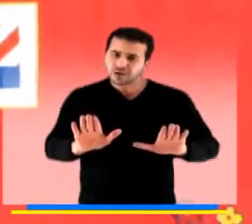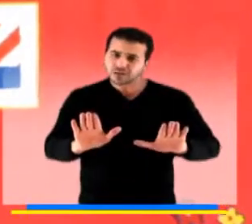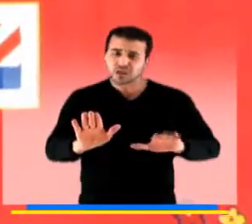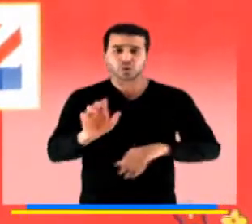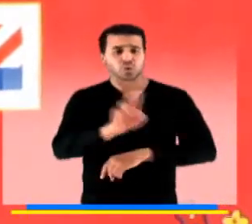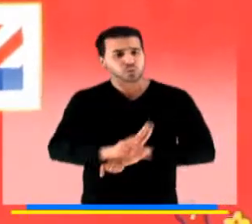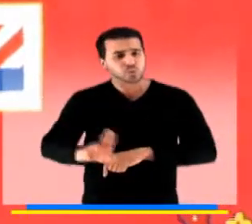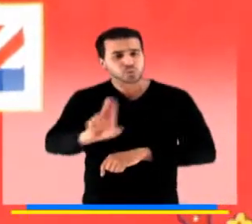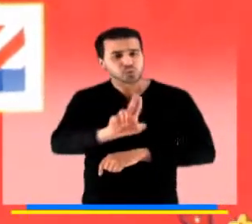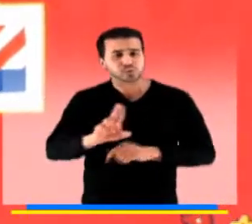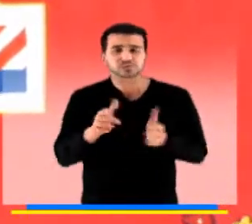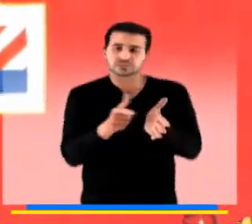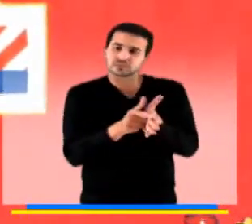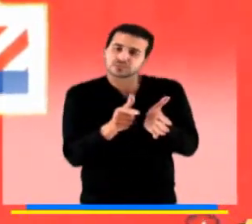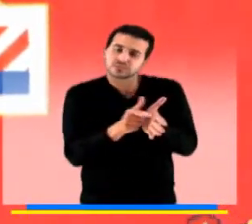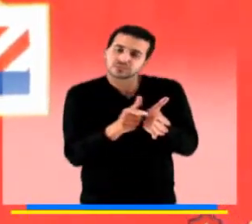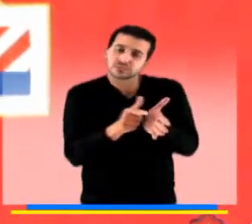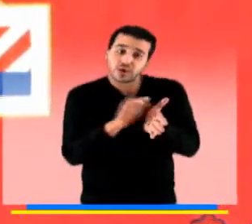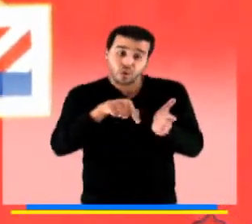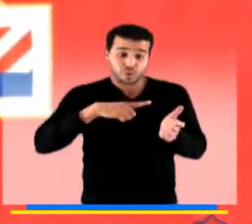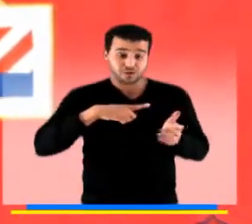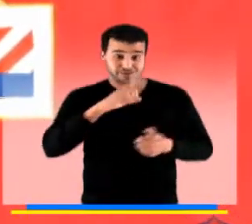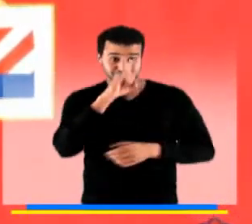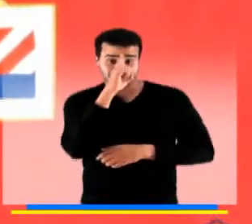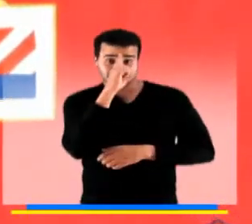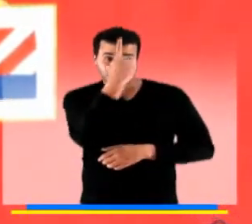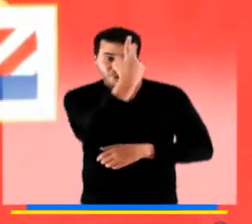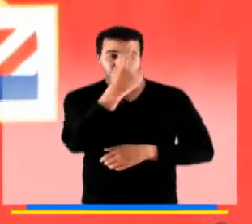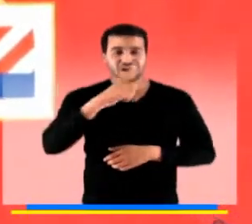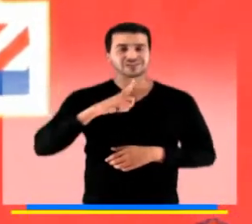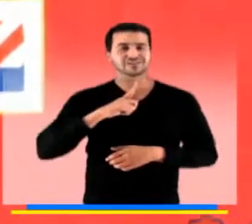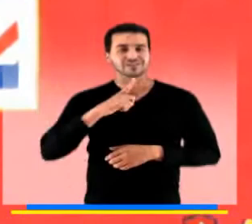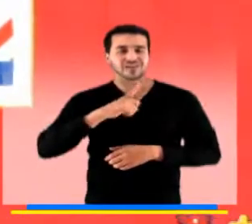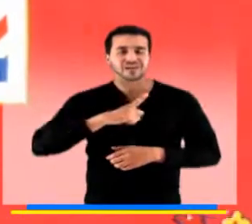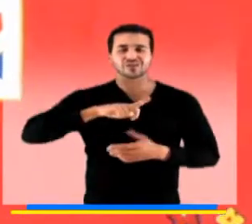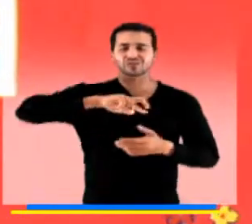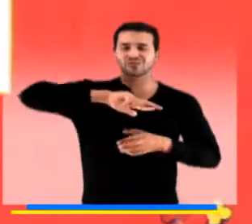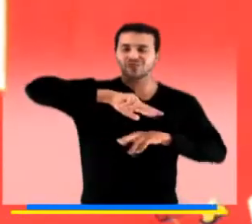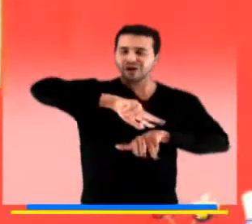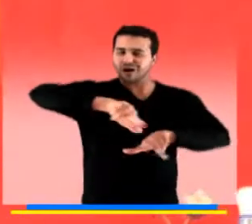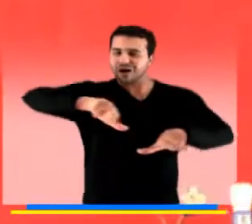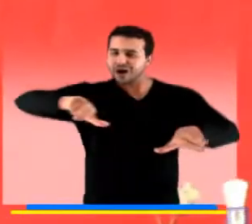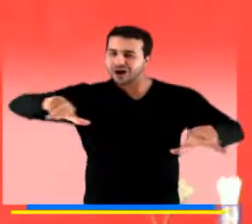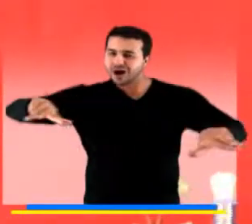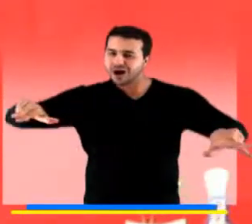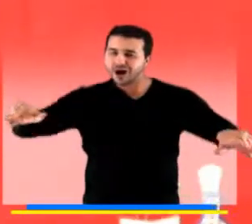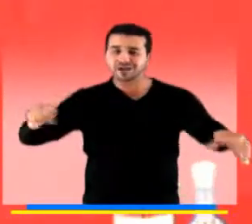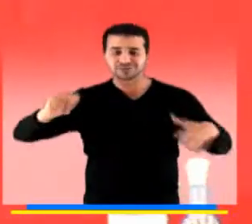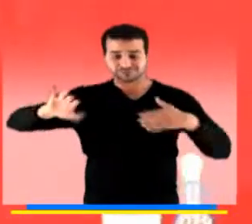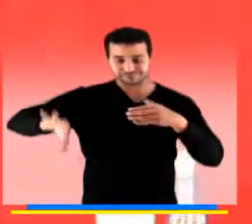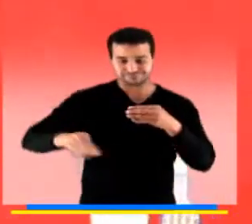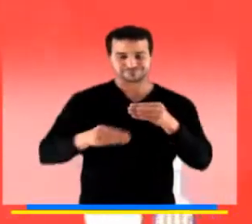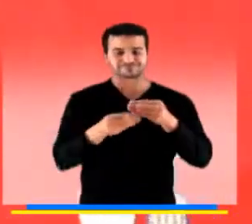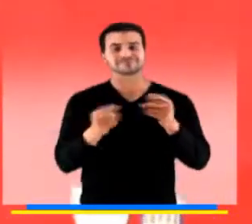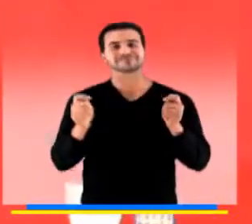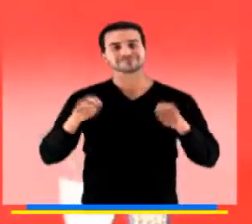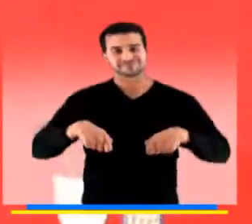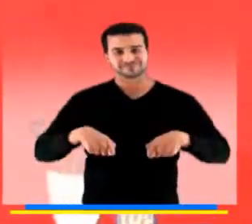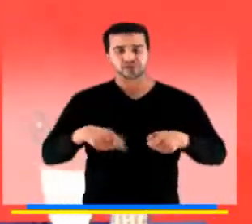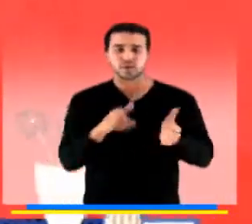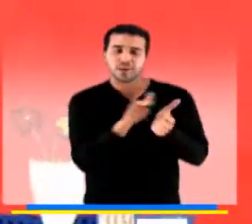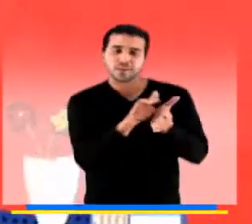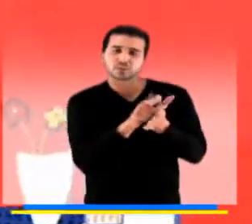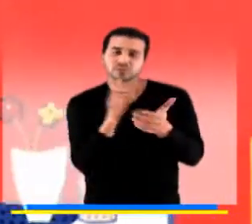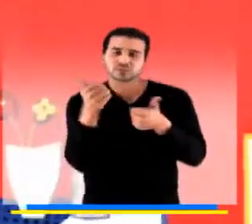além desse uso para o qual o papel foi inventado, milhares de outros vieram a se juntar. O